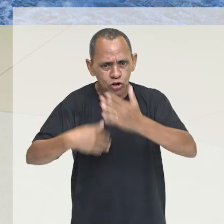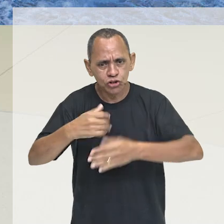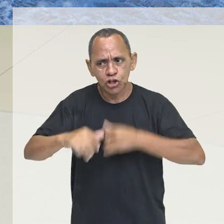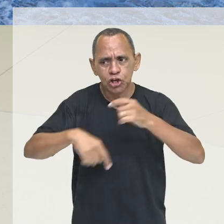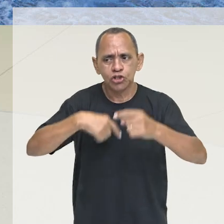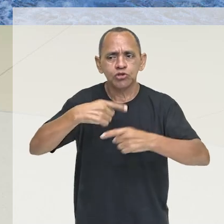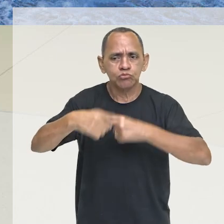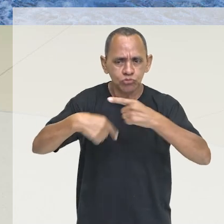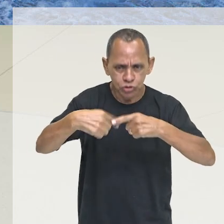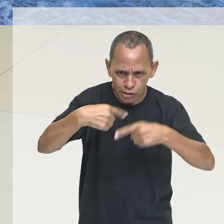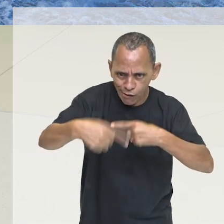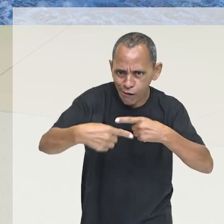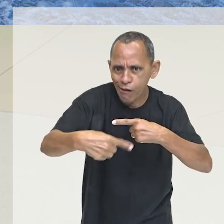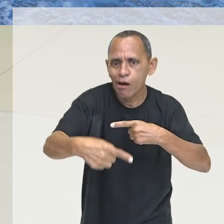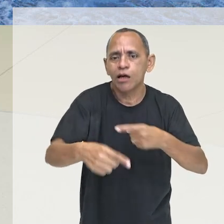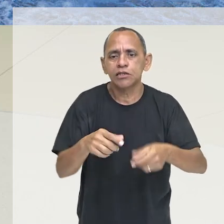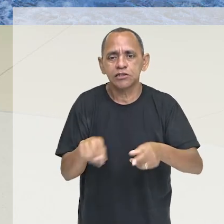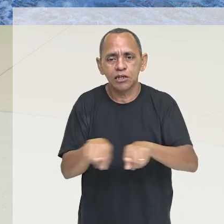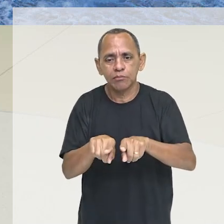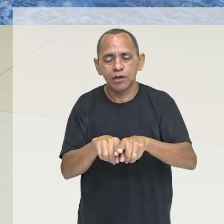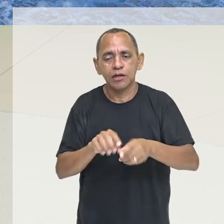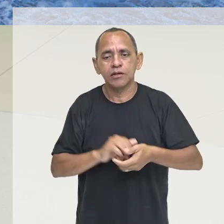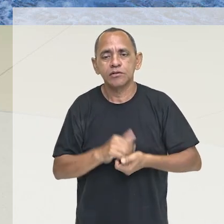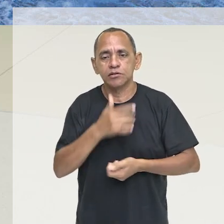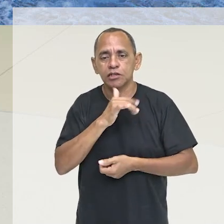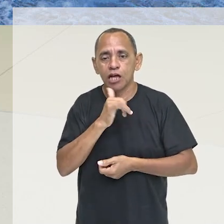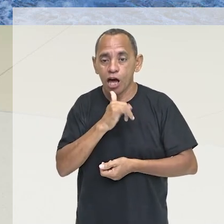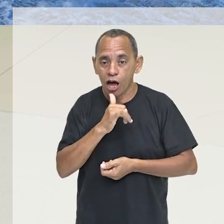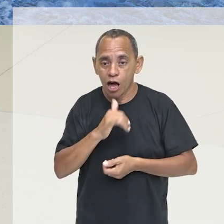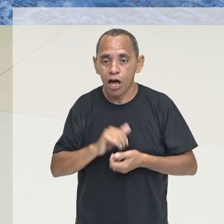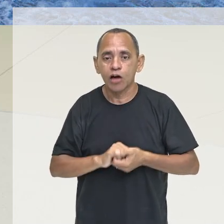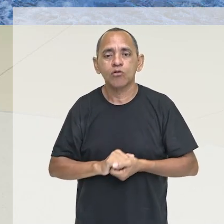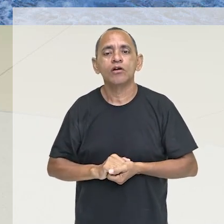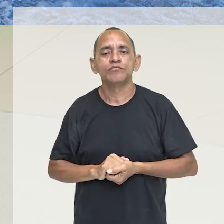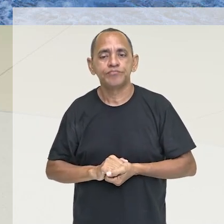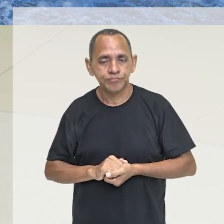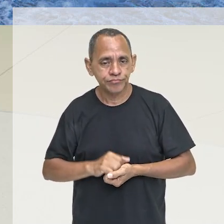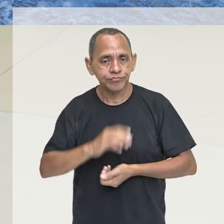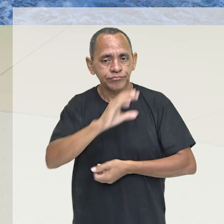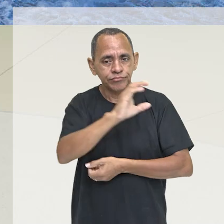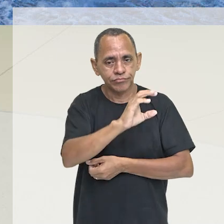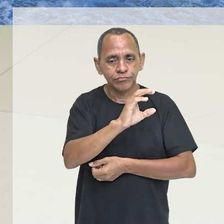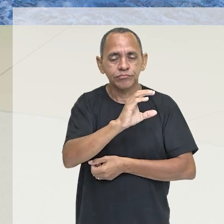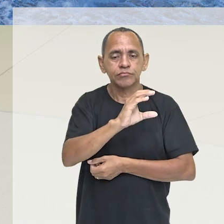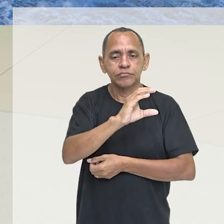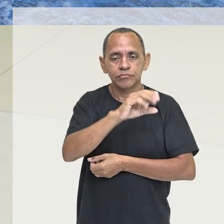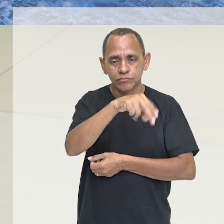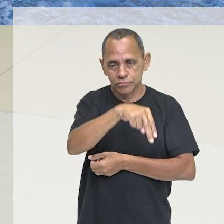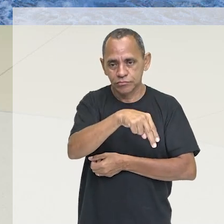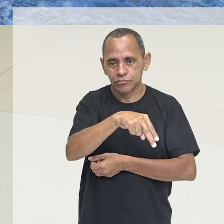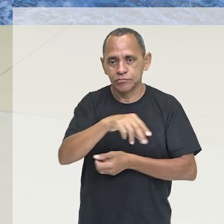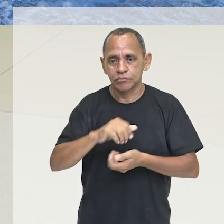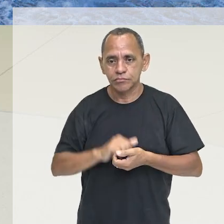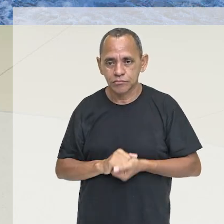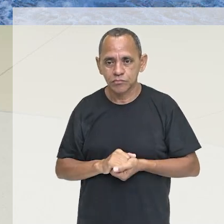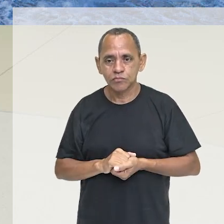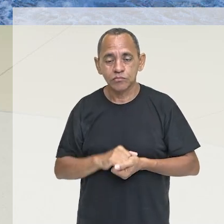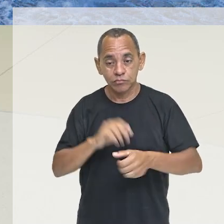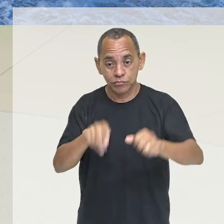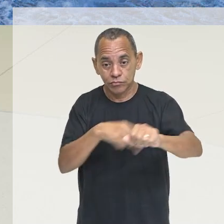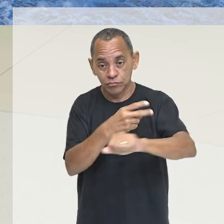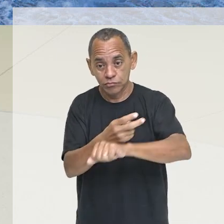energia potencial da água em energia cinética e, posteriormente,